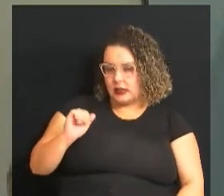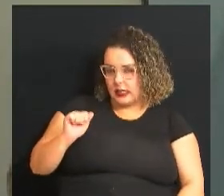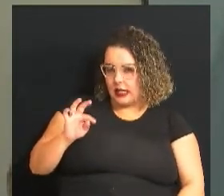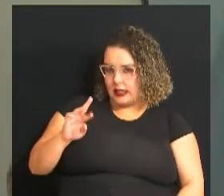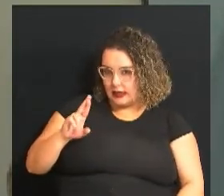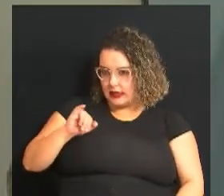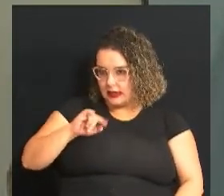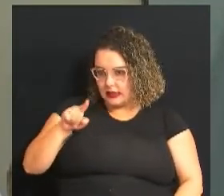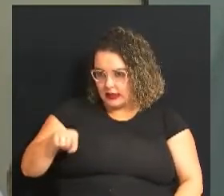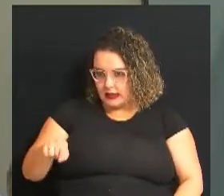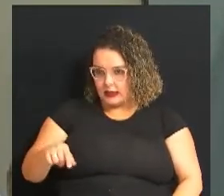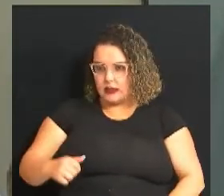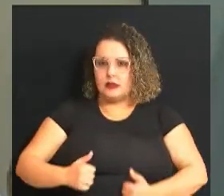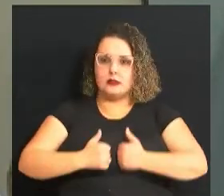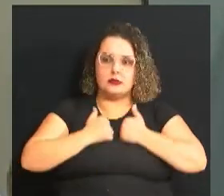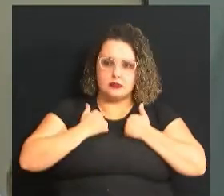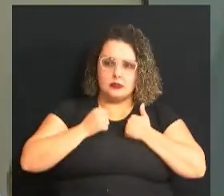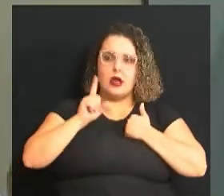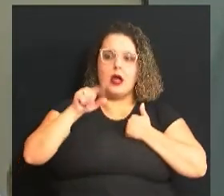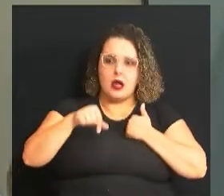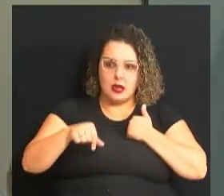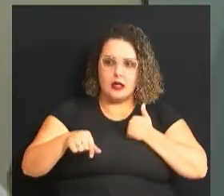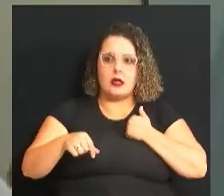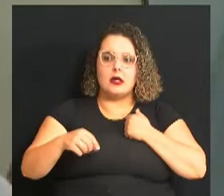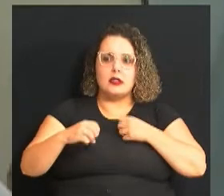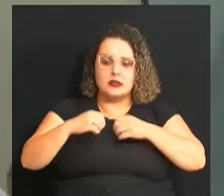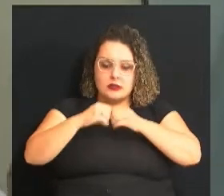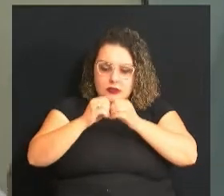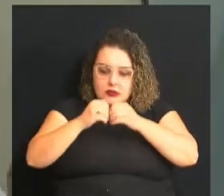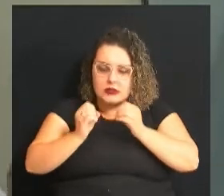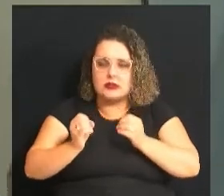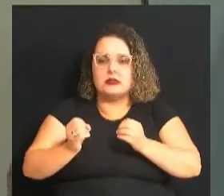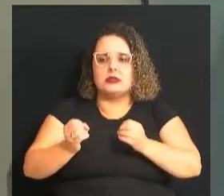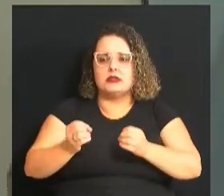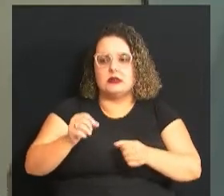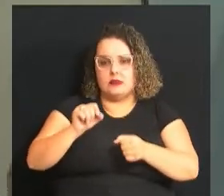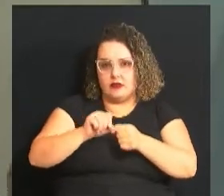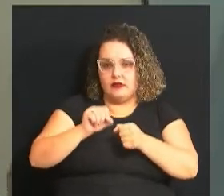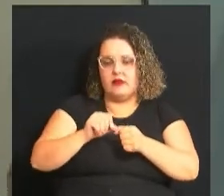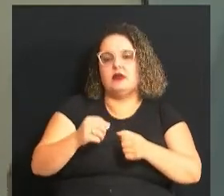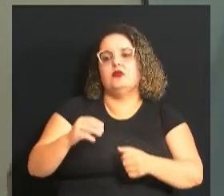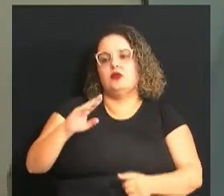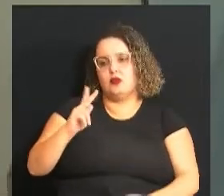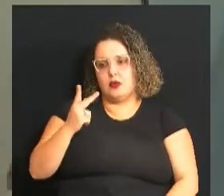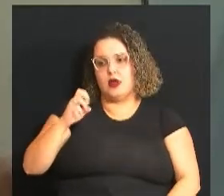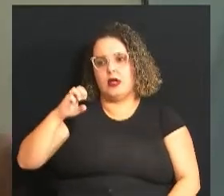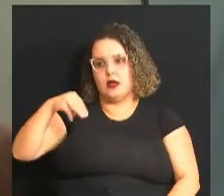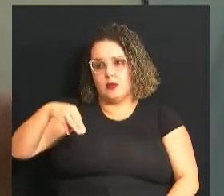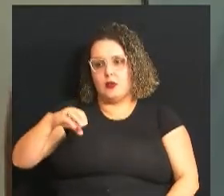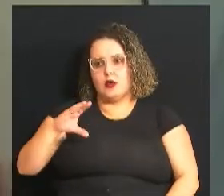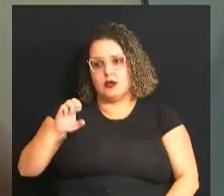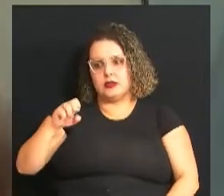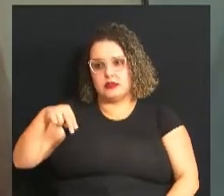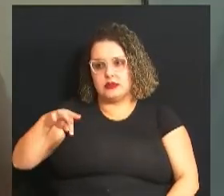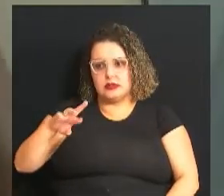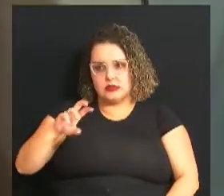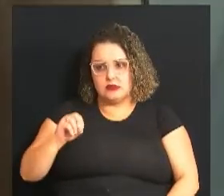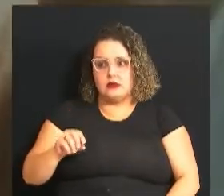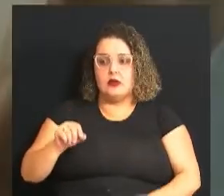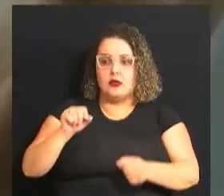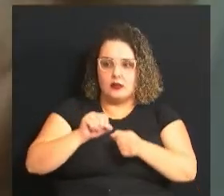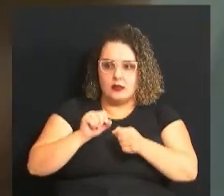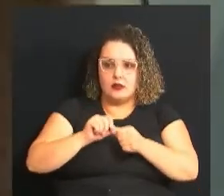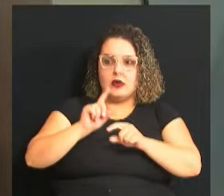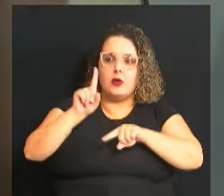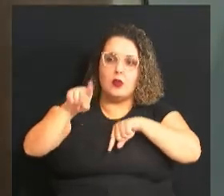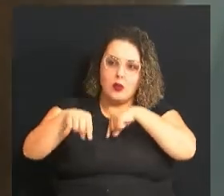é esse o exame que é feito no hemocentro. Então, para ele ter certeza que não tem mais, ele teria que fazer um exame outro,